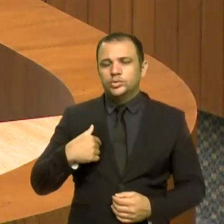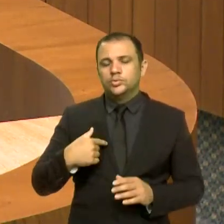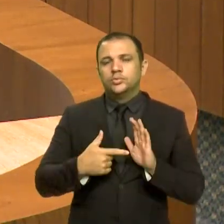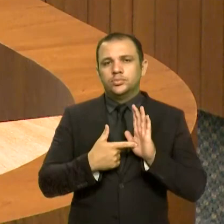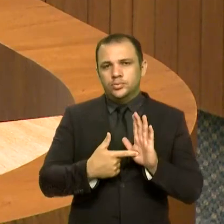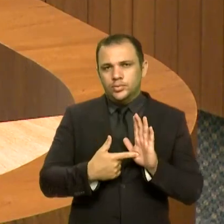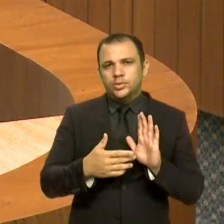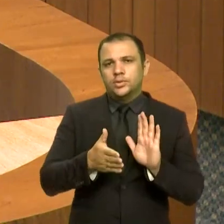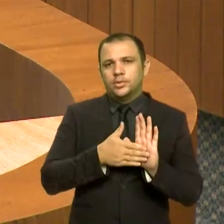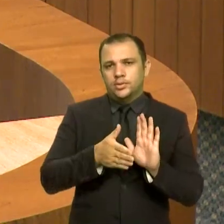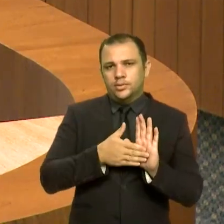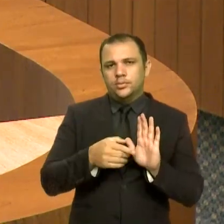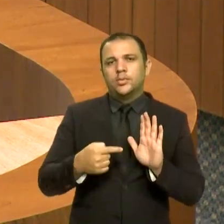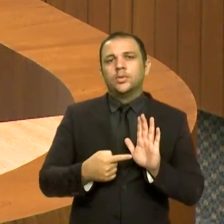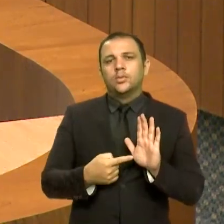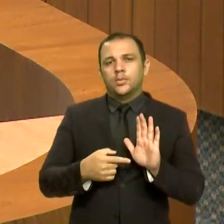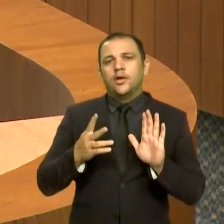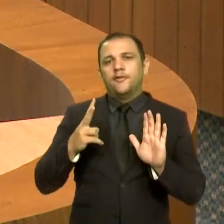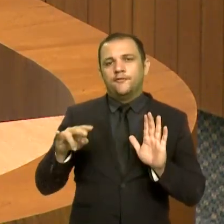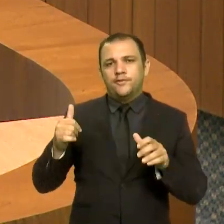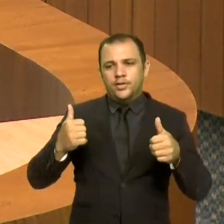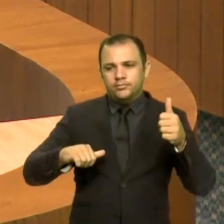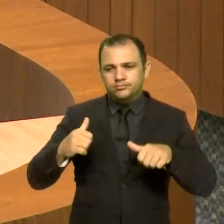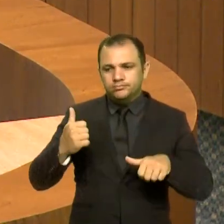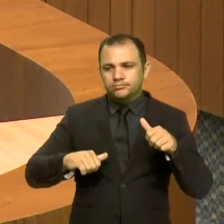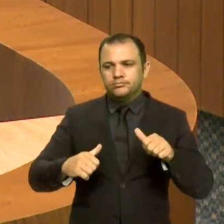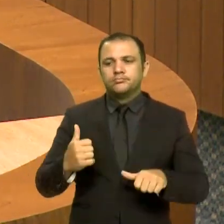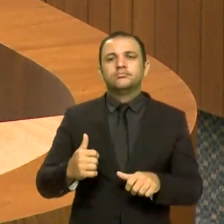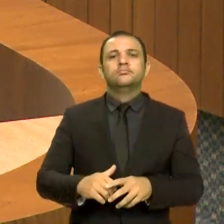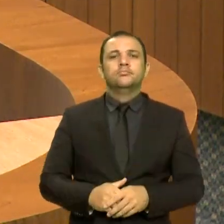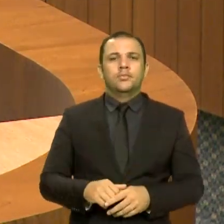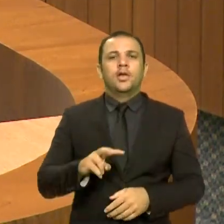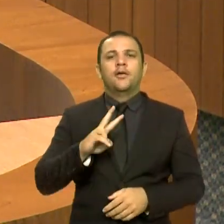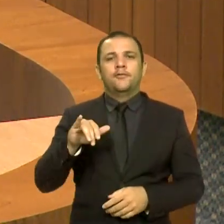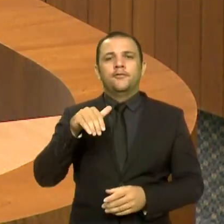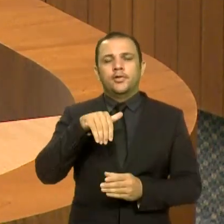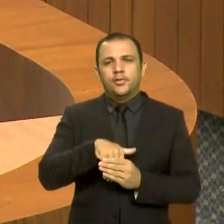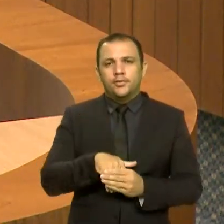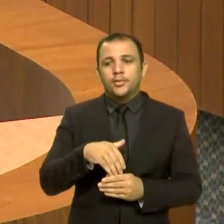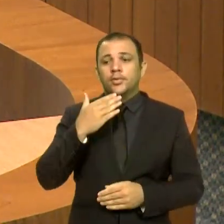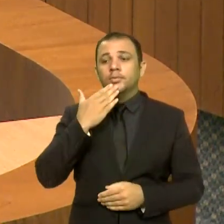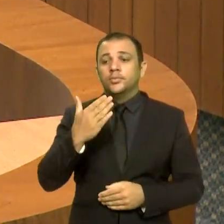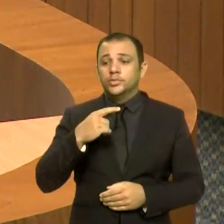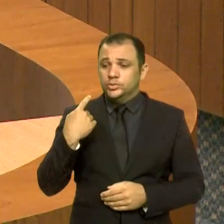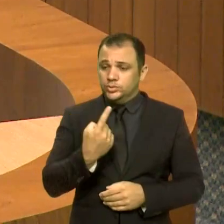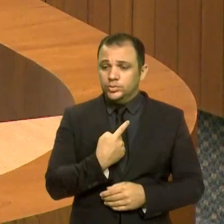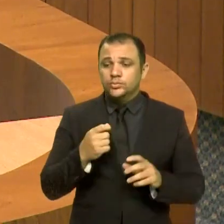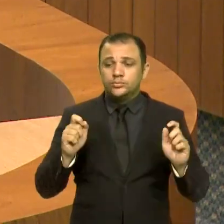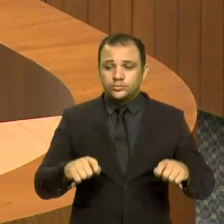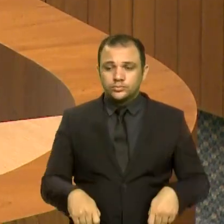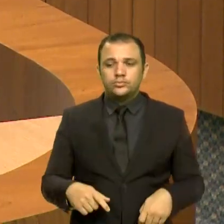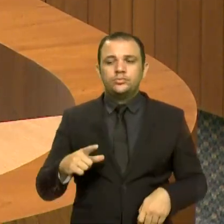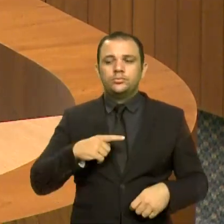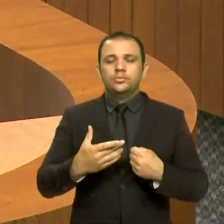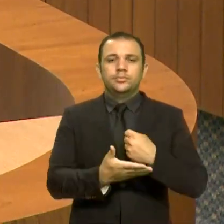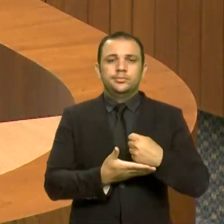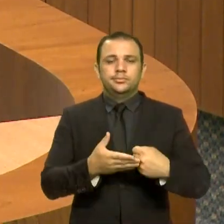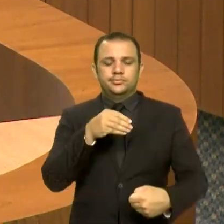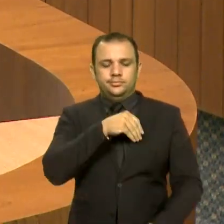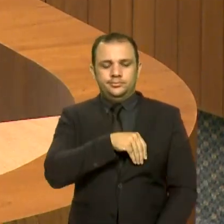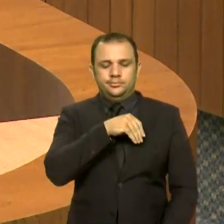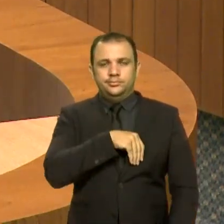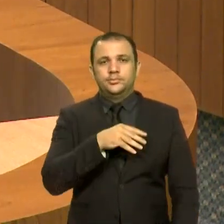destaque, que vai ser apreciado, vai ser votado, solicitando para que pudéssemos implantar o piso de